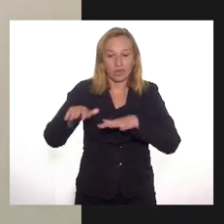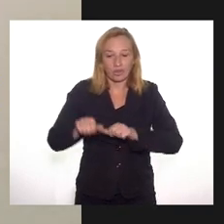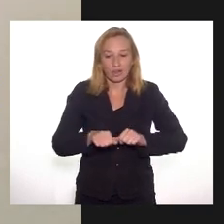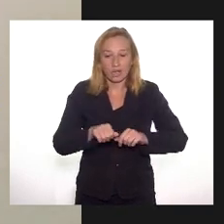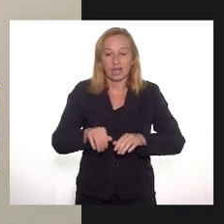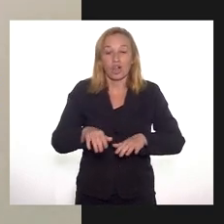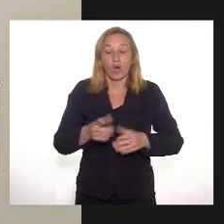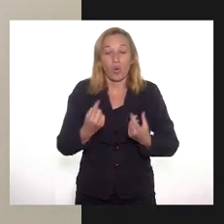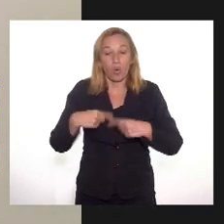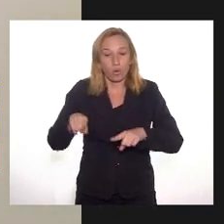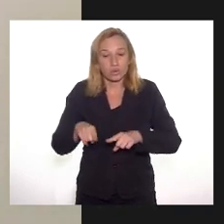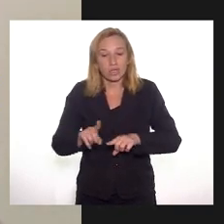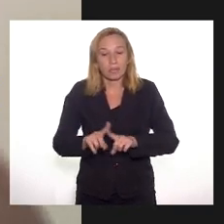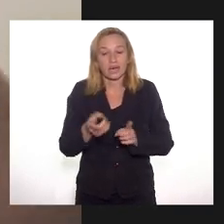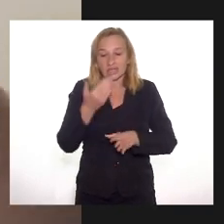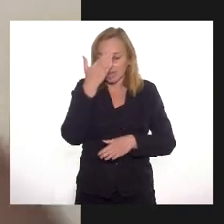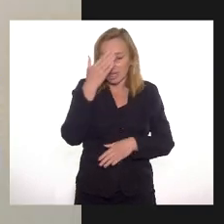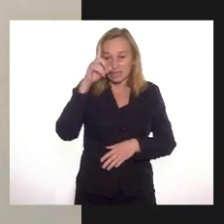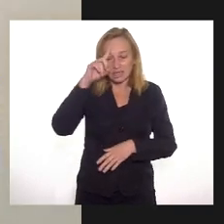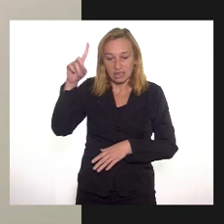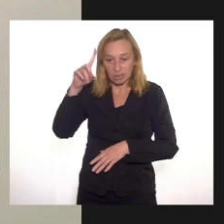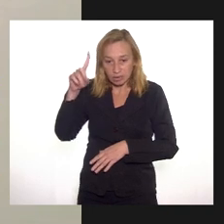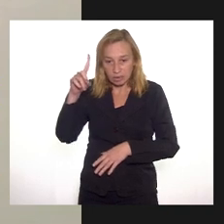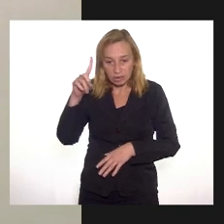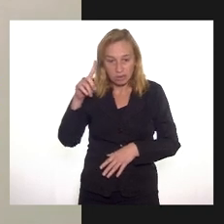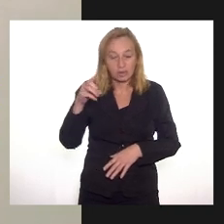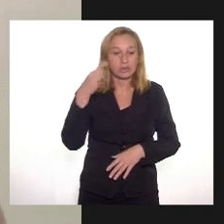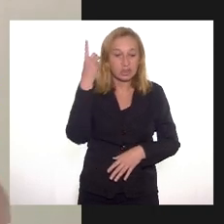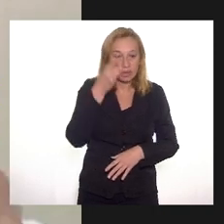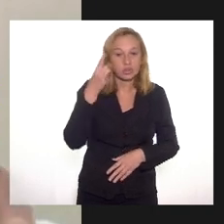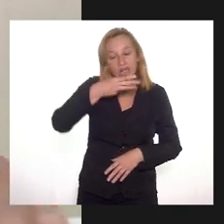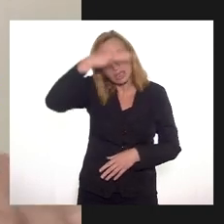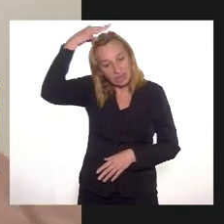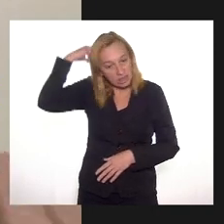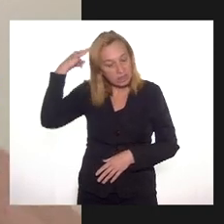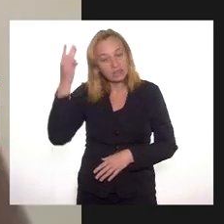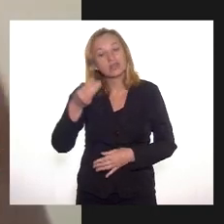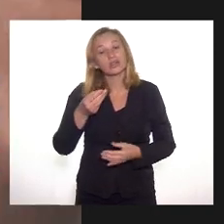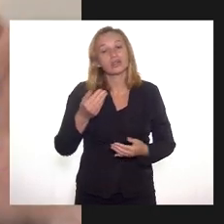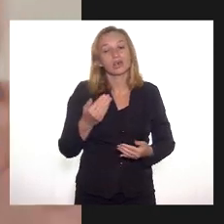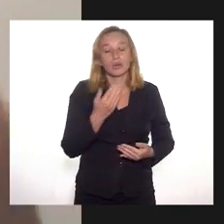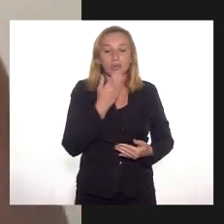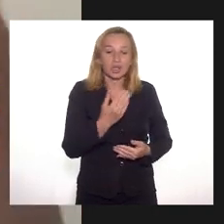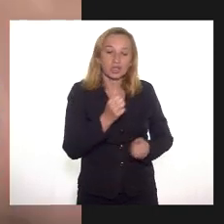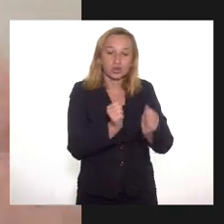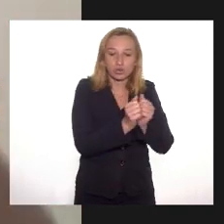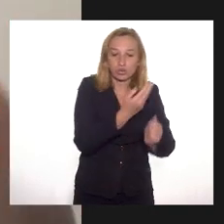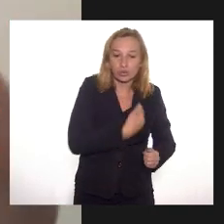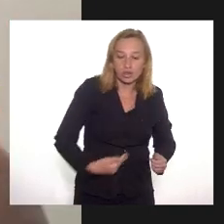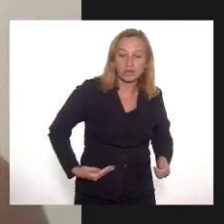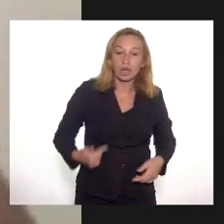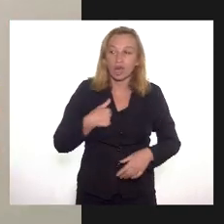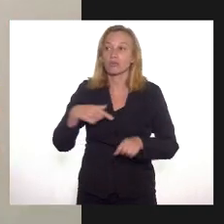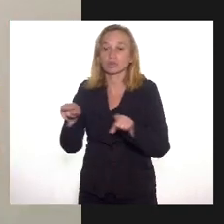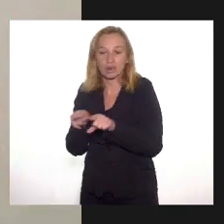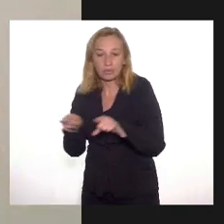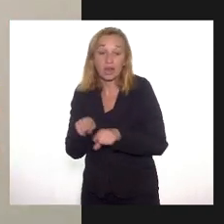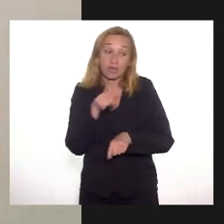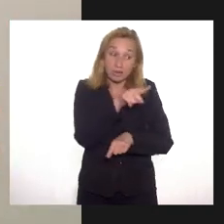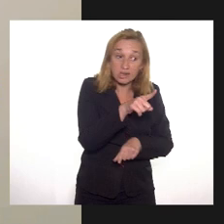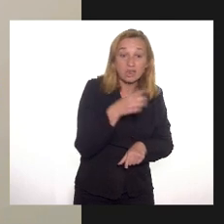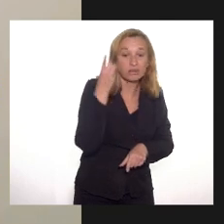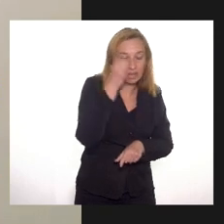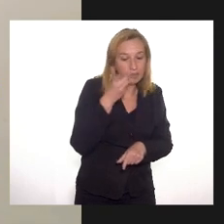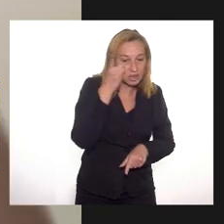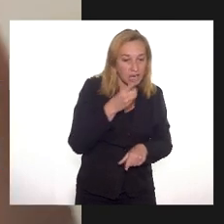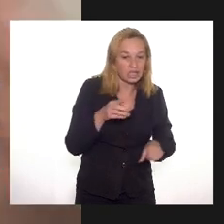da IML. Mas, graças a Deus, que o deputado Márcio Pacheco, queria agradecer, intercedeu junto ao governador, eu também tentei, você como deputado,